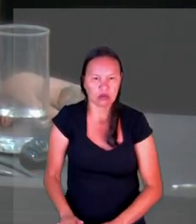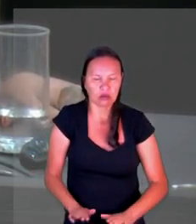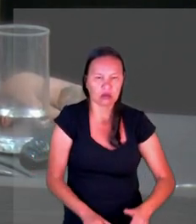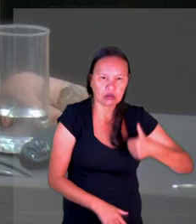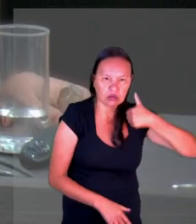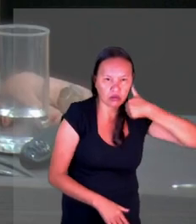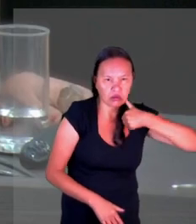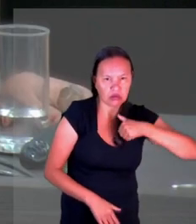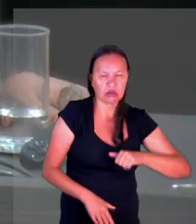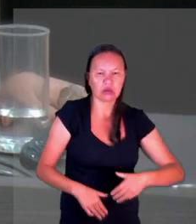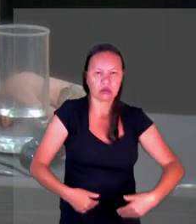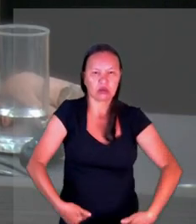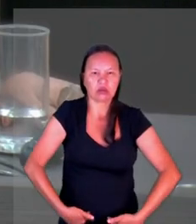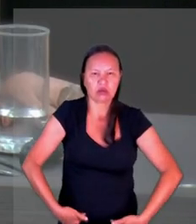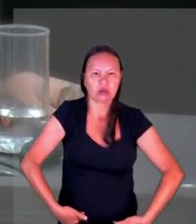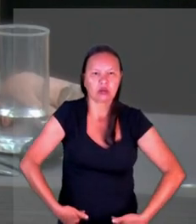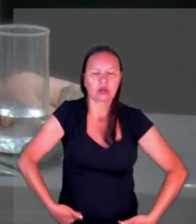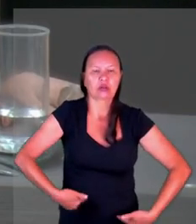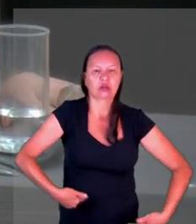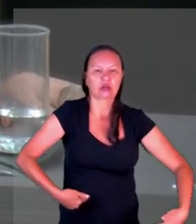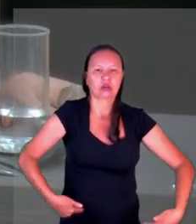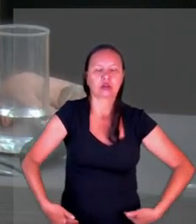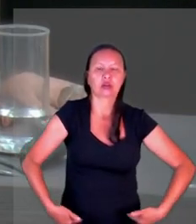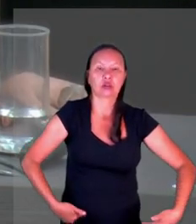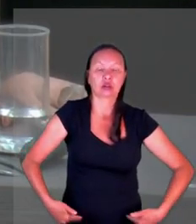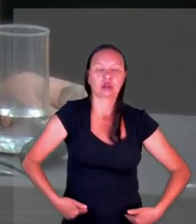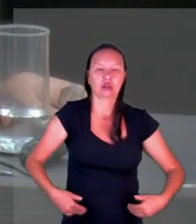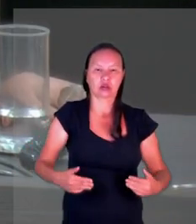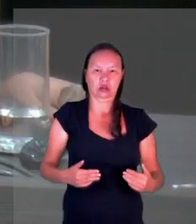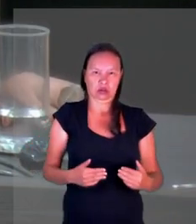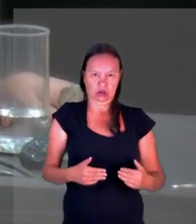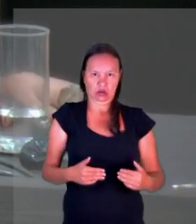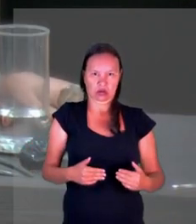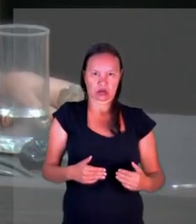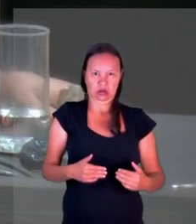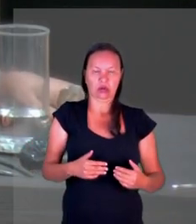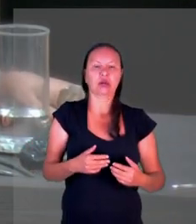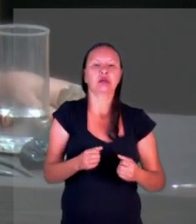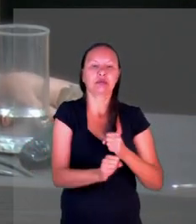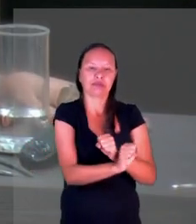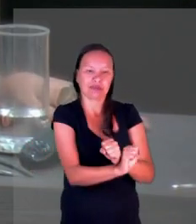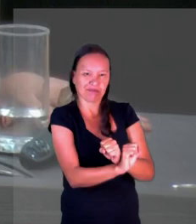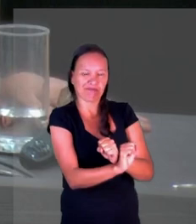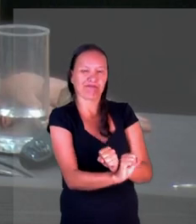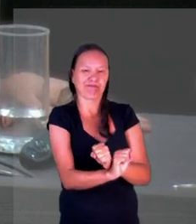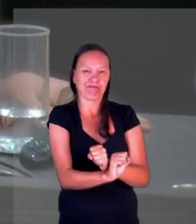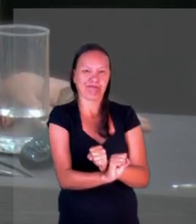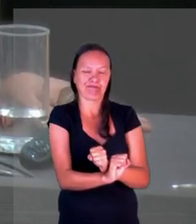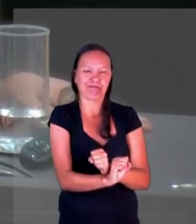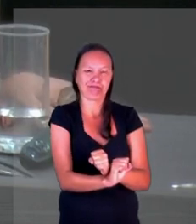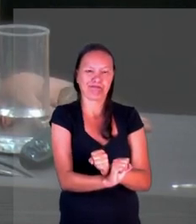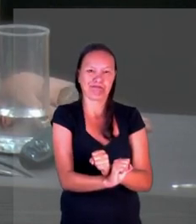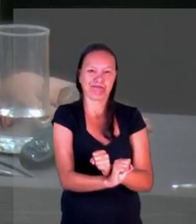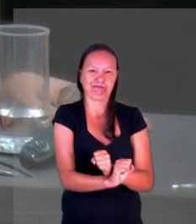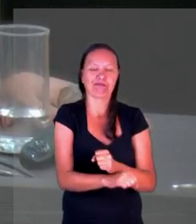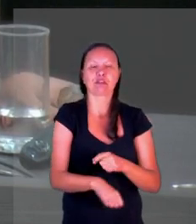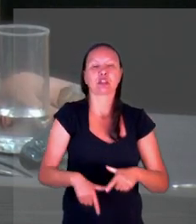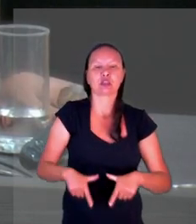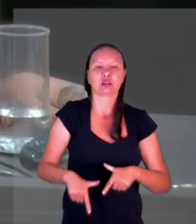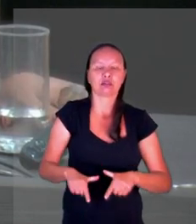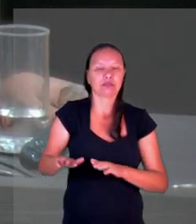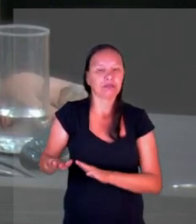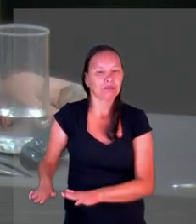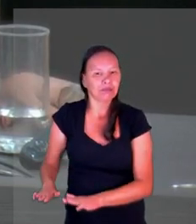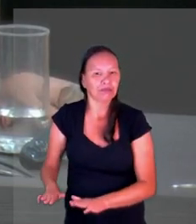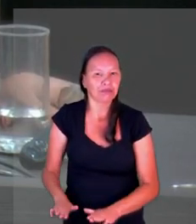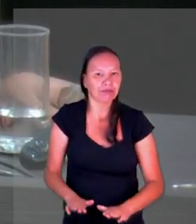colocadas nessa forma de trabalho infantil doméstico depois se transforma numa condição de escravidão e em outras piores formas de trabalho infantil também eu